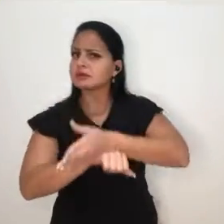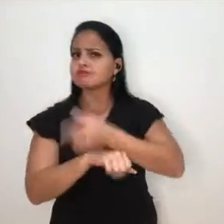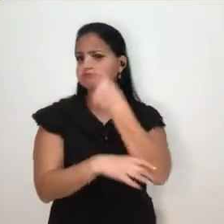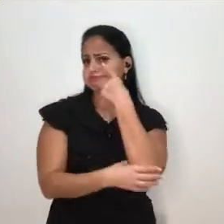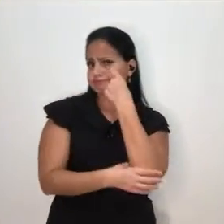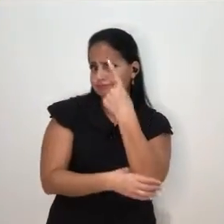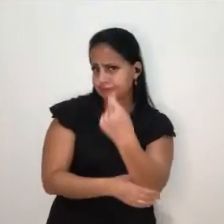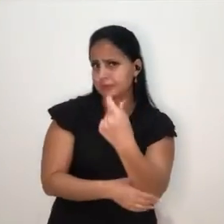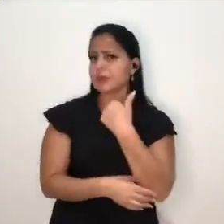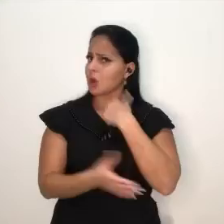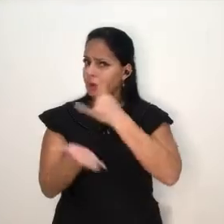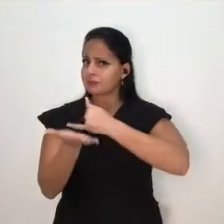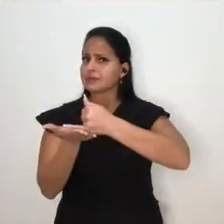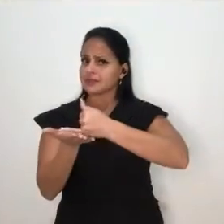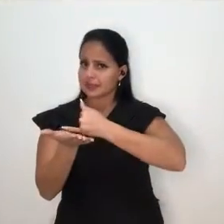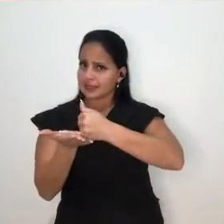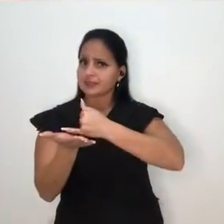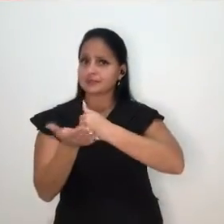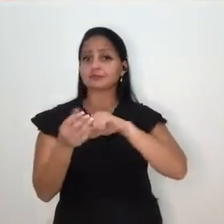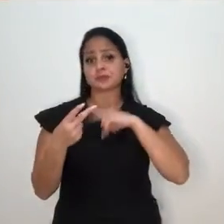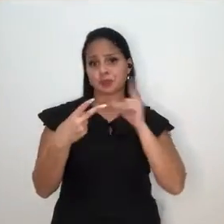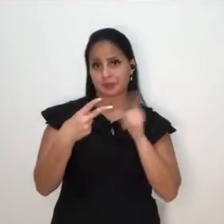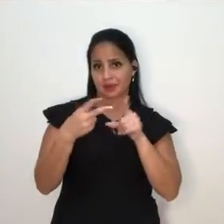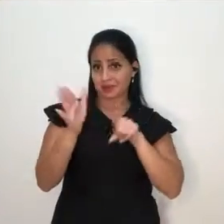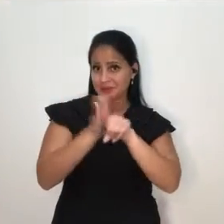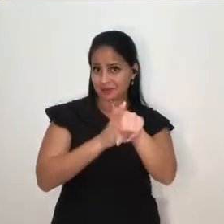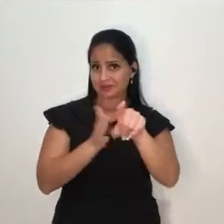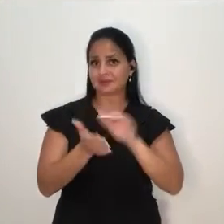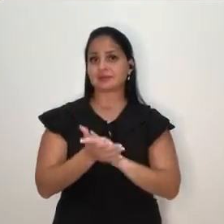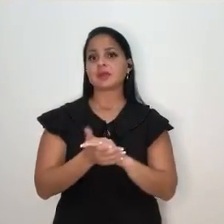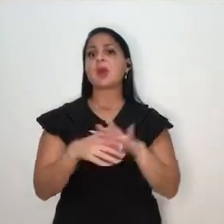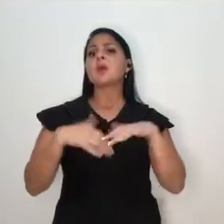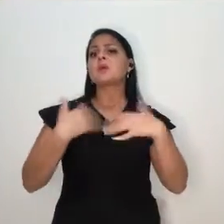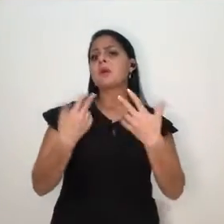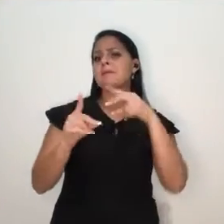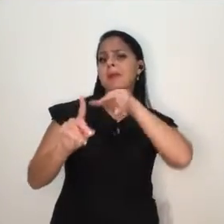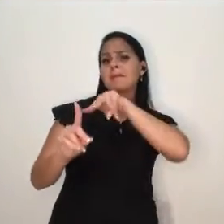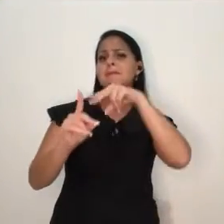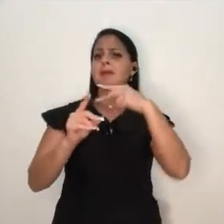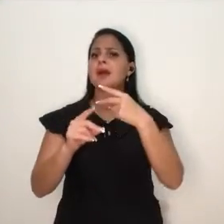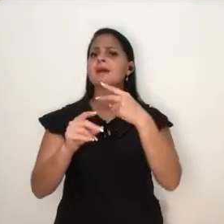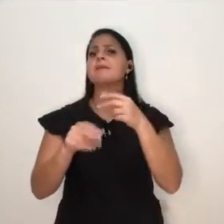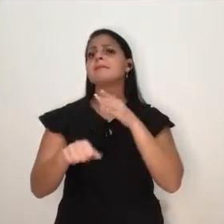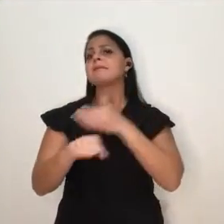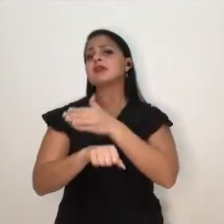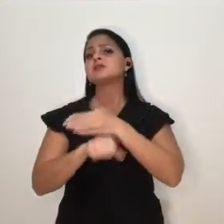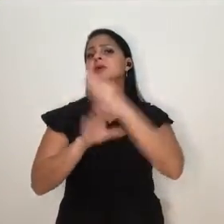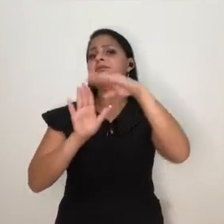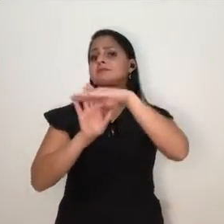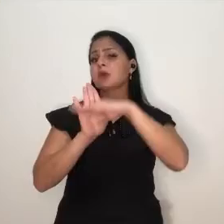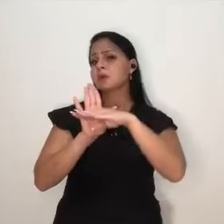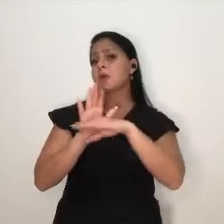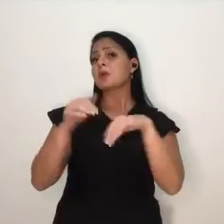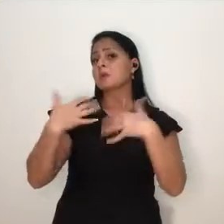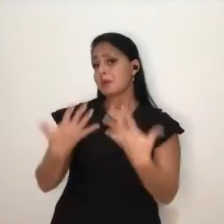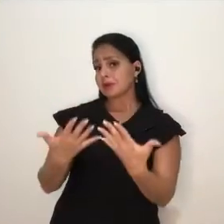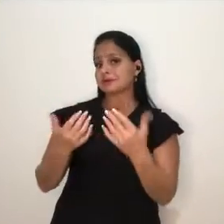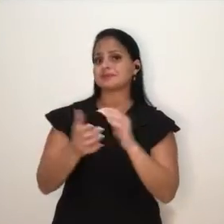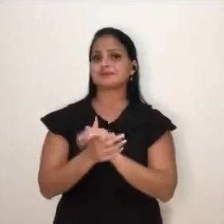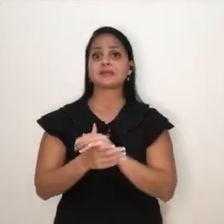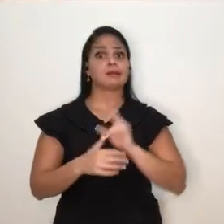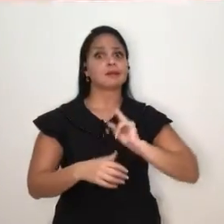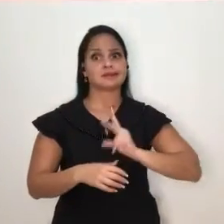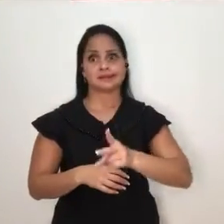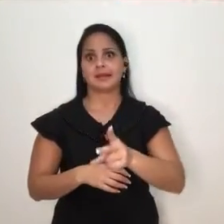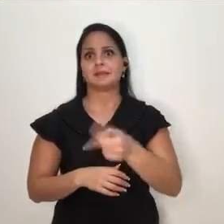entrei, me interessei e me inscrevi. 2. Quais foram minhas expectativas para participar do programa? Bom, as